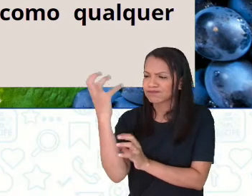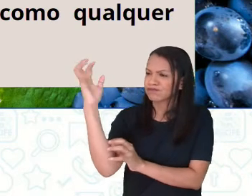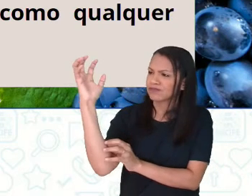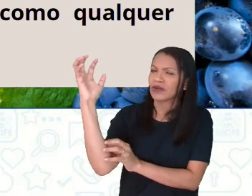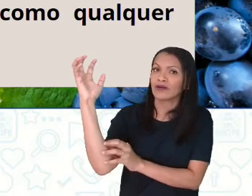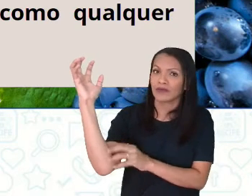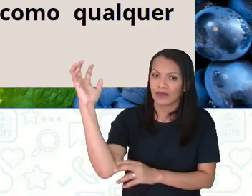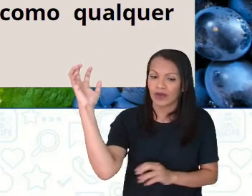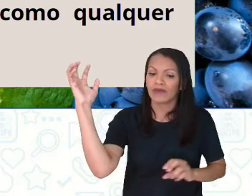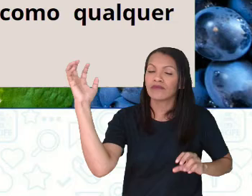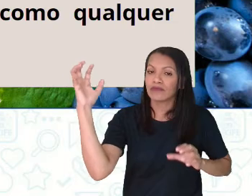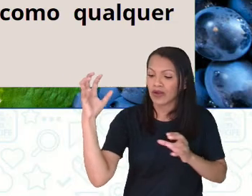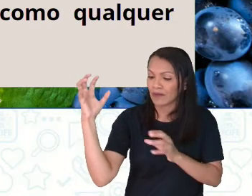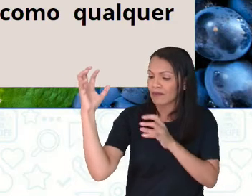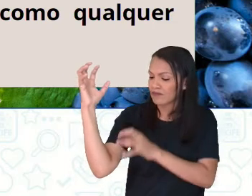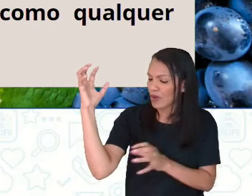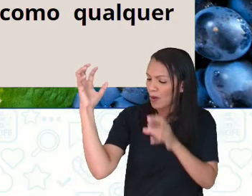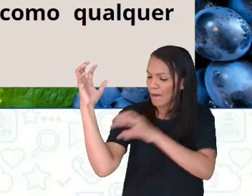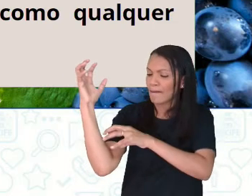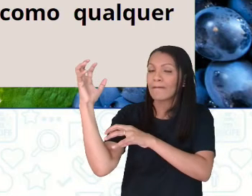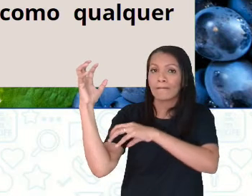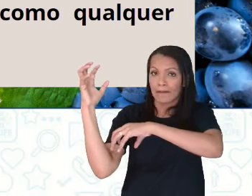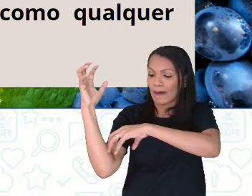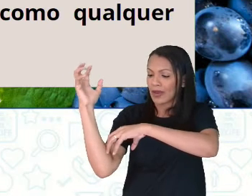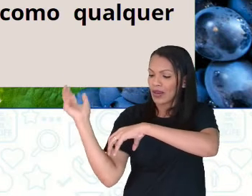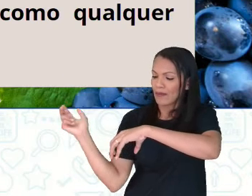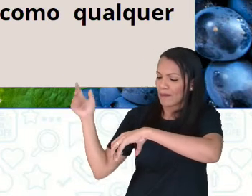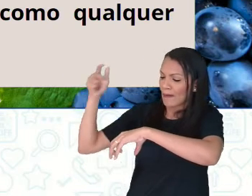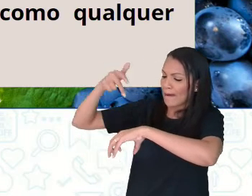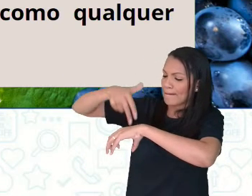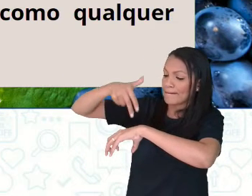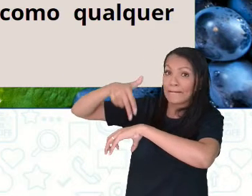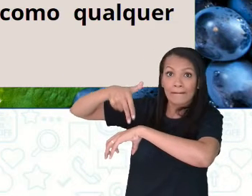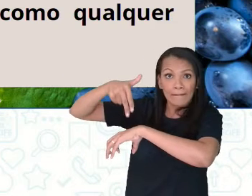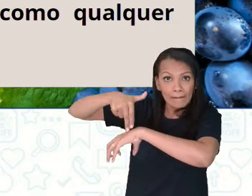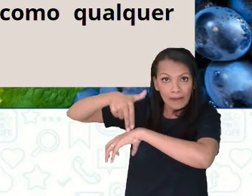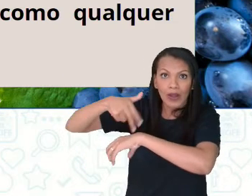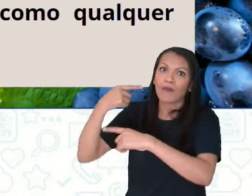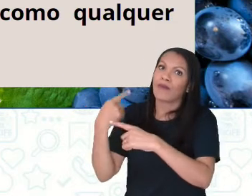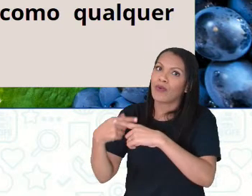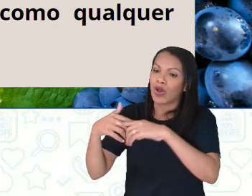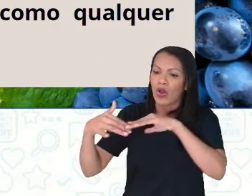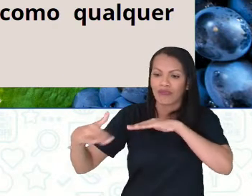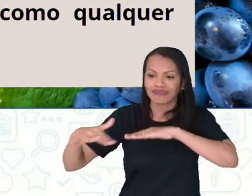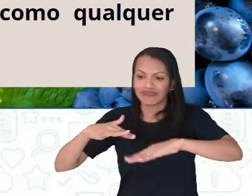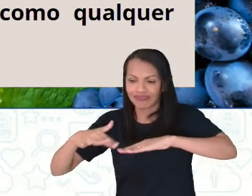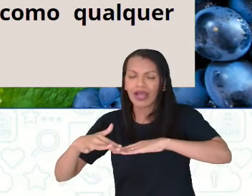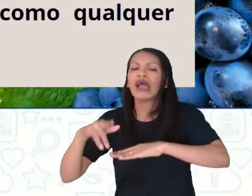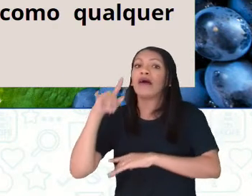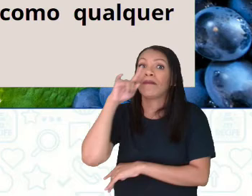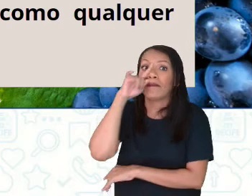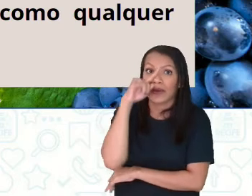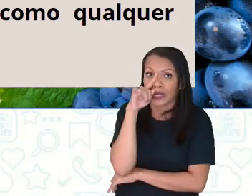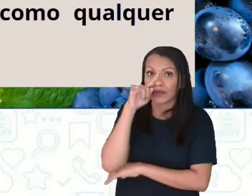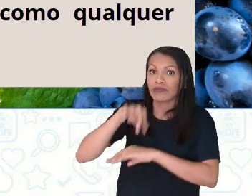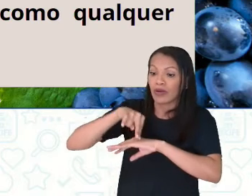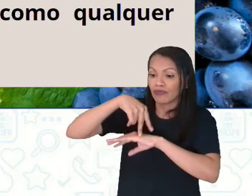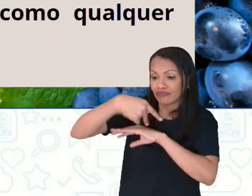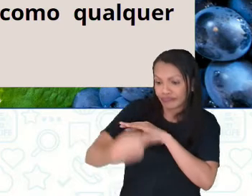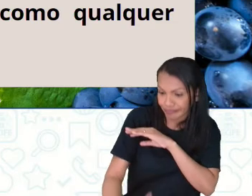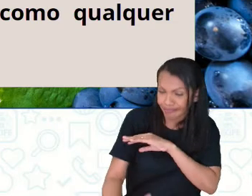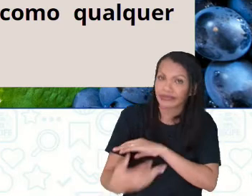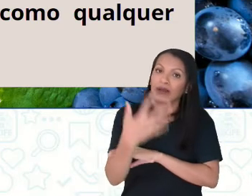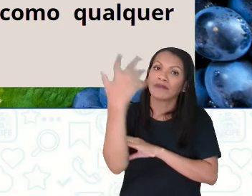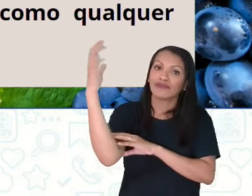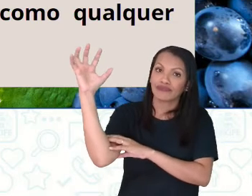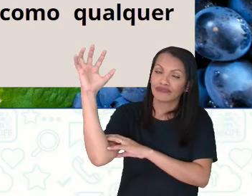trepou na pedra perigosamente, pois o terreno era irregular, e havia o risco de despencar. Esticou